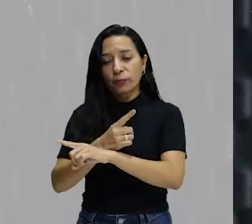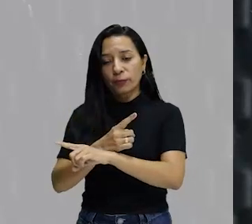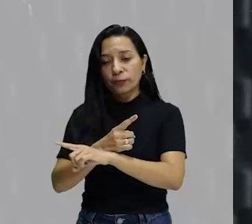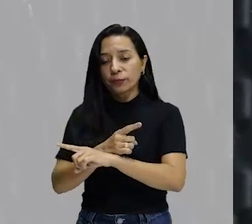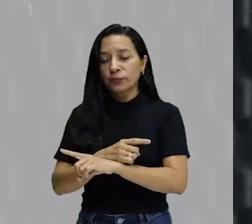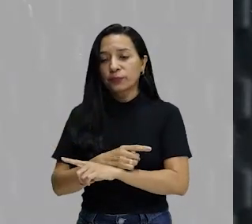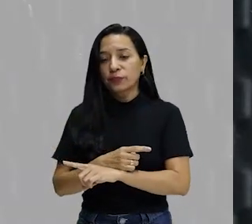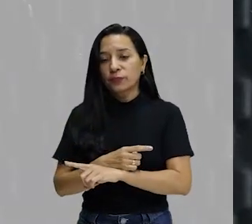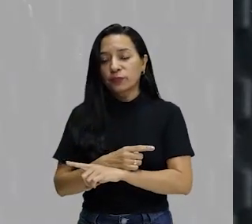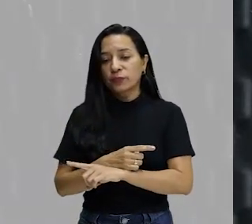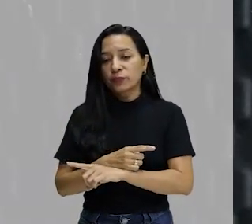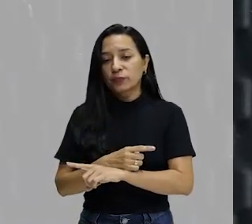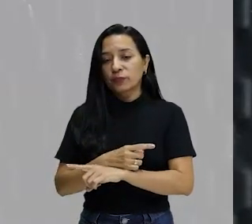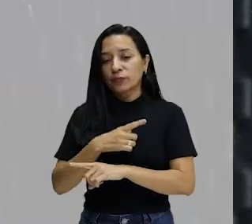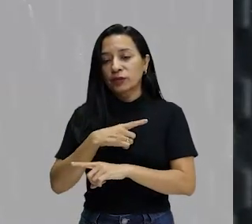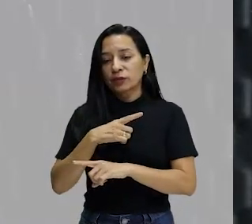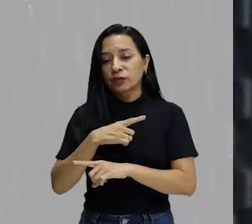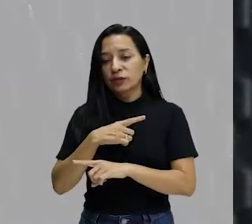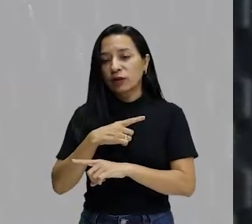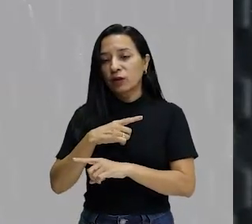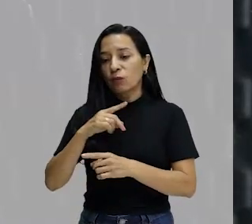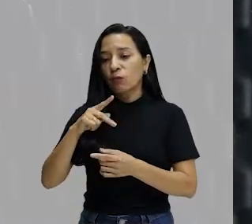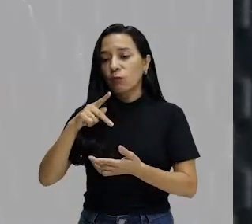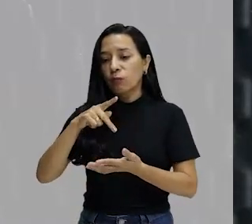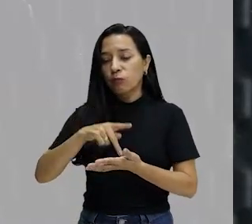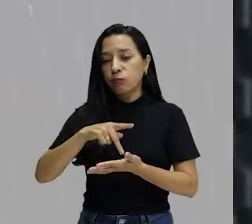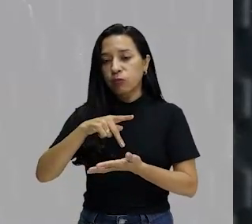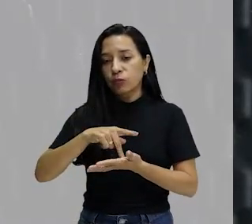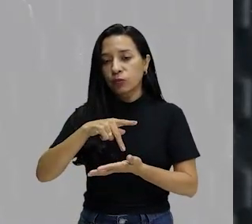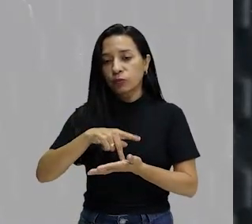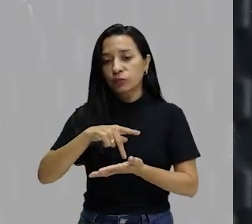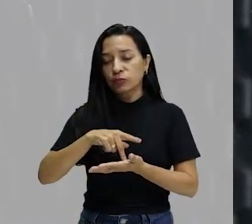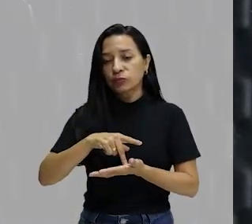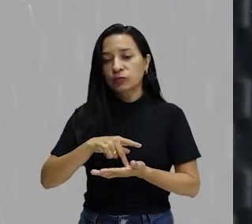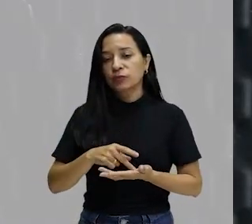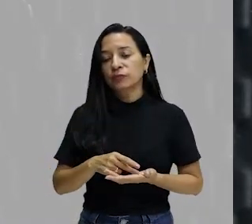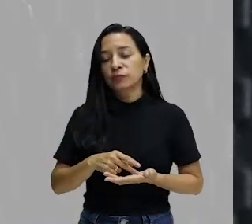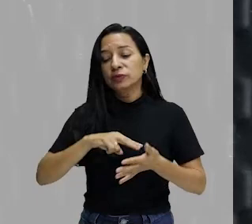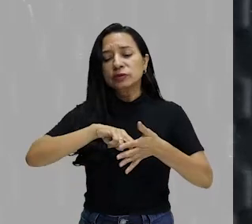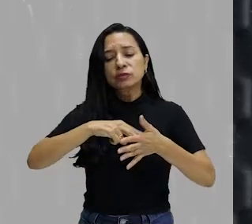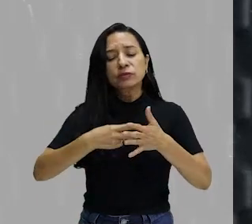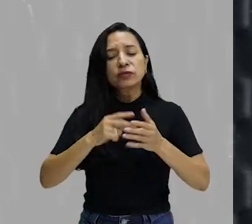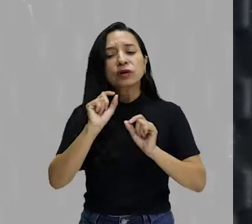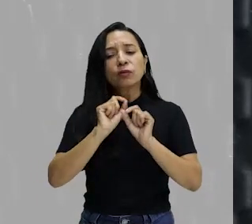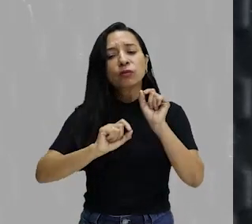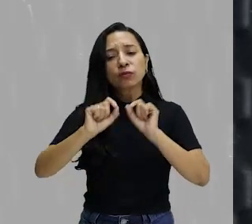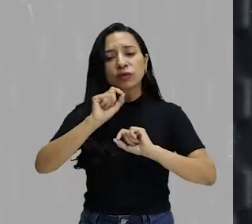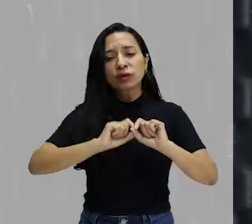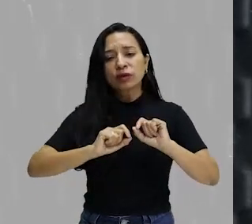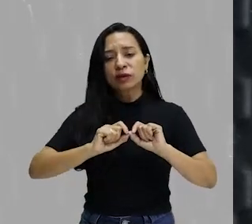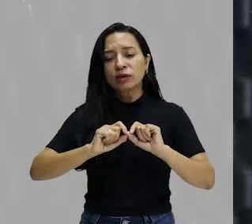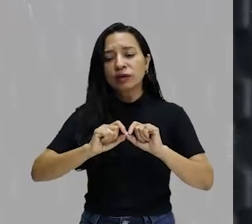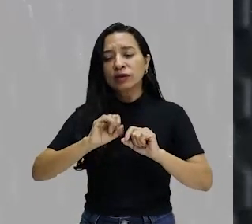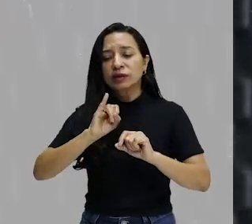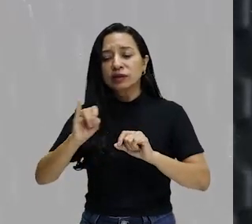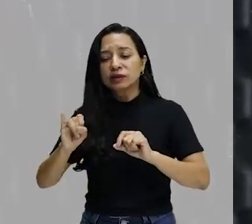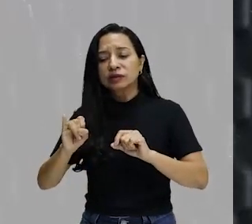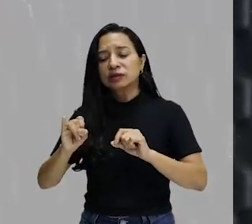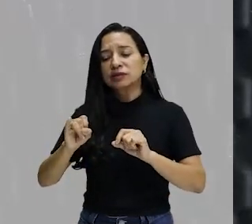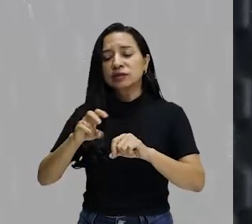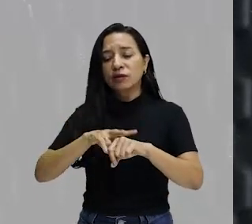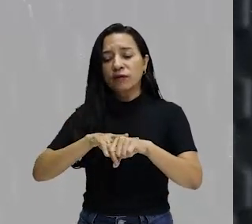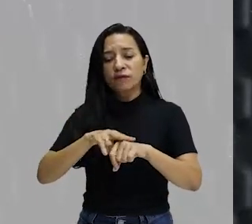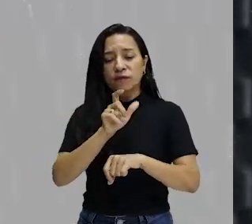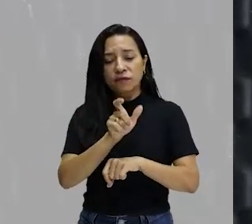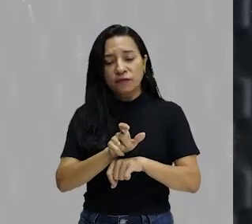esses indivíduos, eles são puros, ok? Significa o quê? Se esse aqui é verde, ele é puro, ele vai